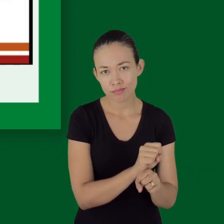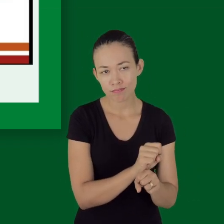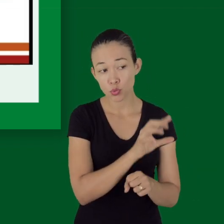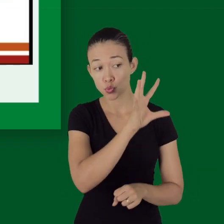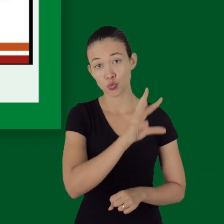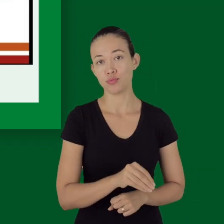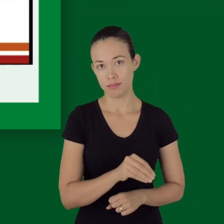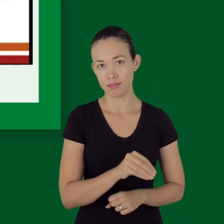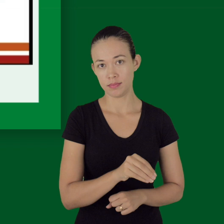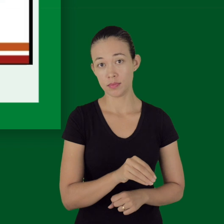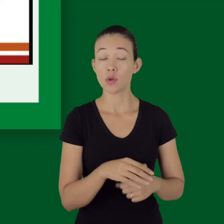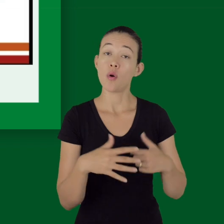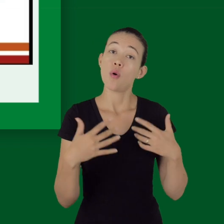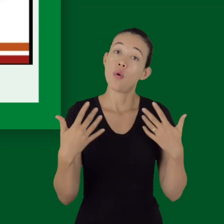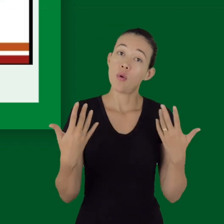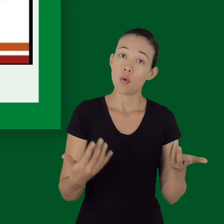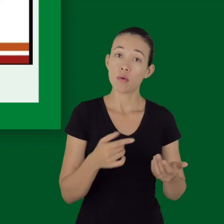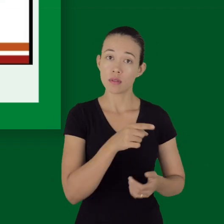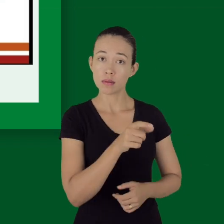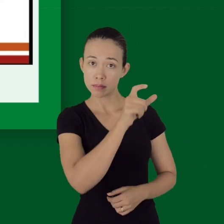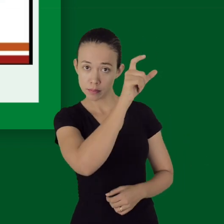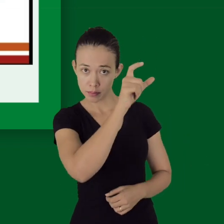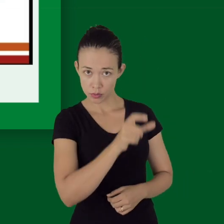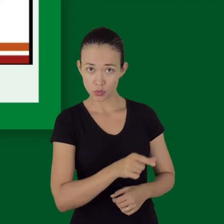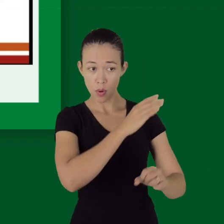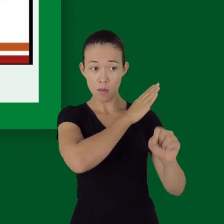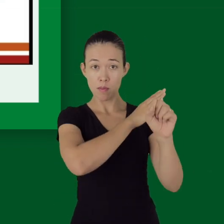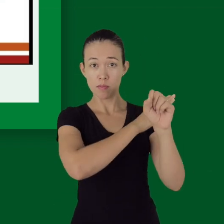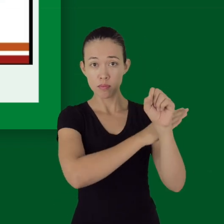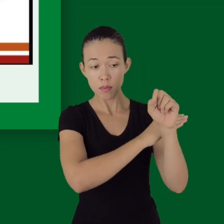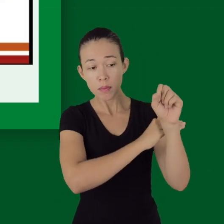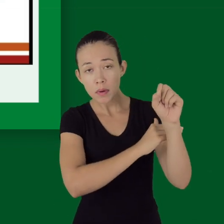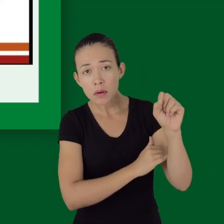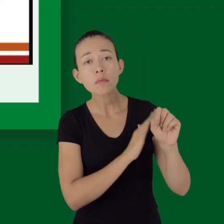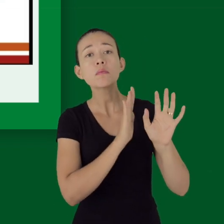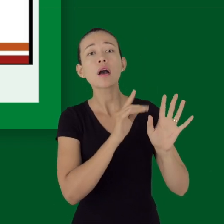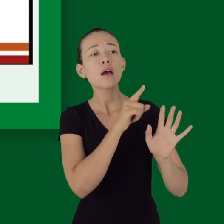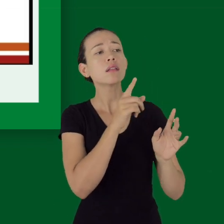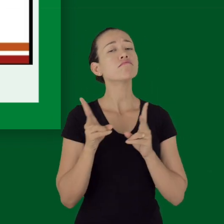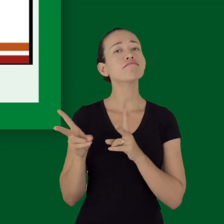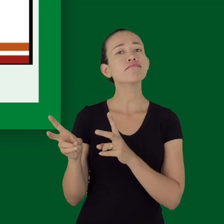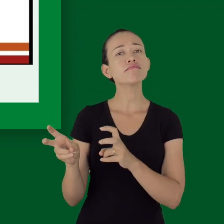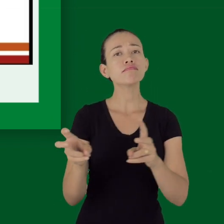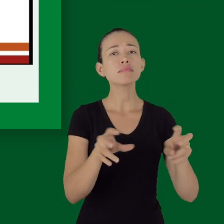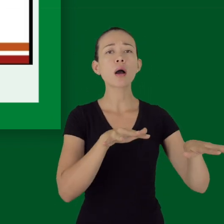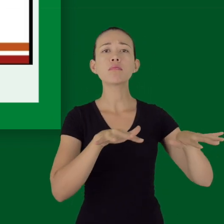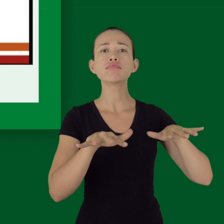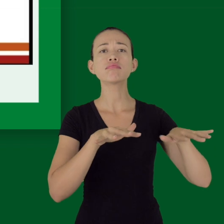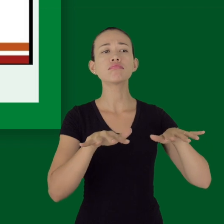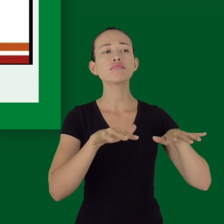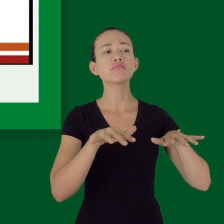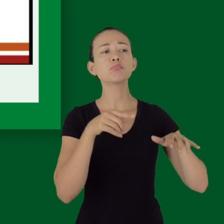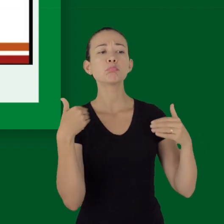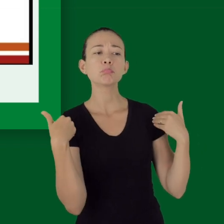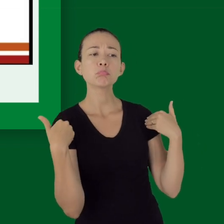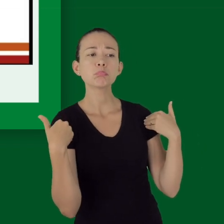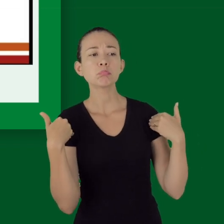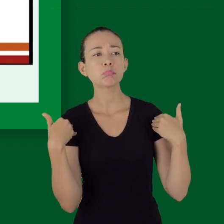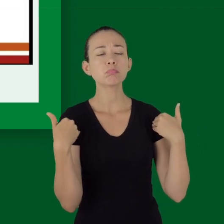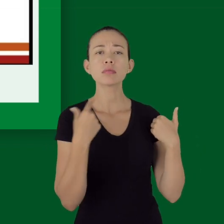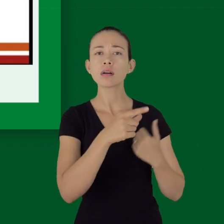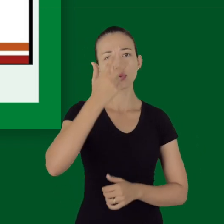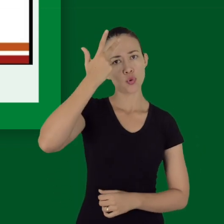força motora, eu preciso qualificar essa força. A classificação de força, ela existe dentro de um processo